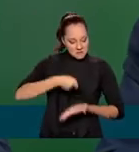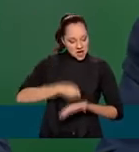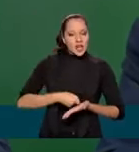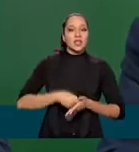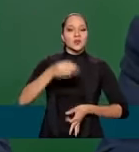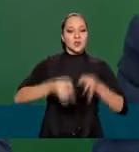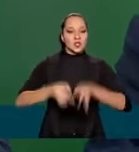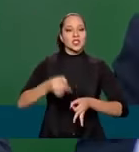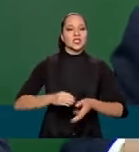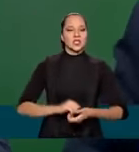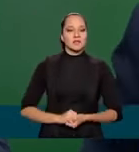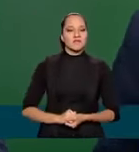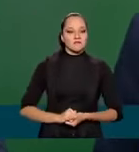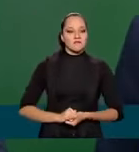justiça tudo que o senhor fez